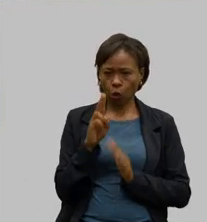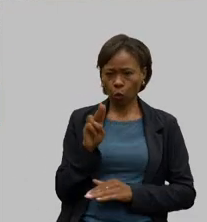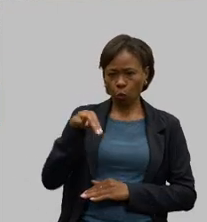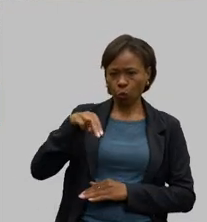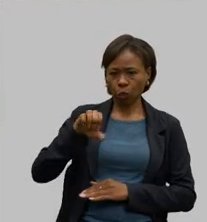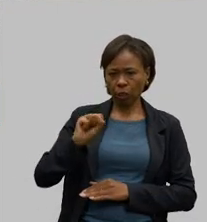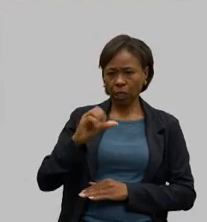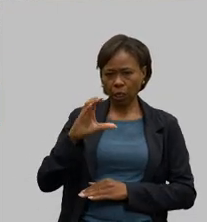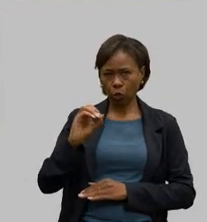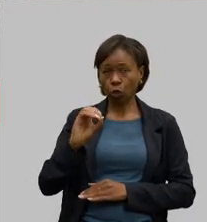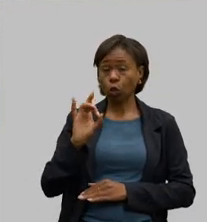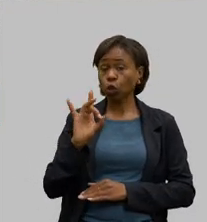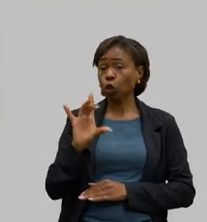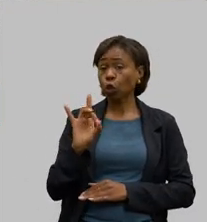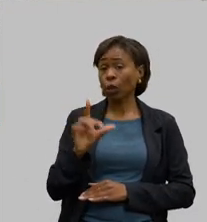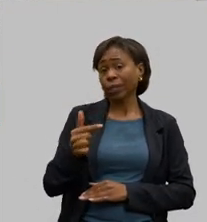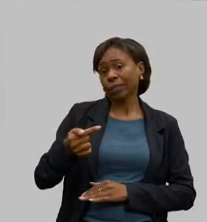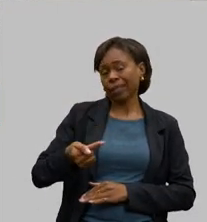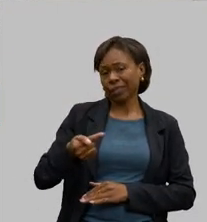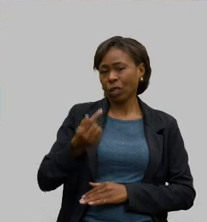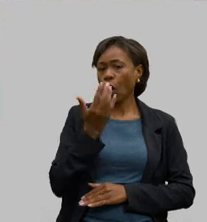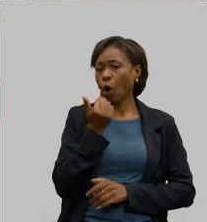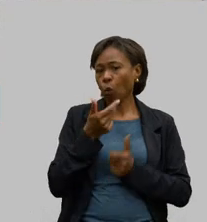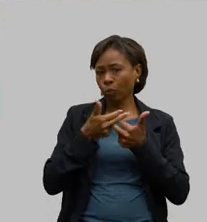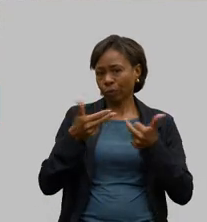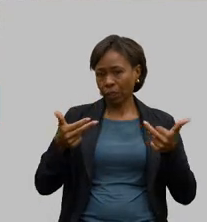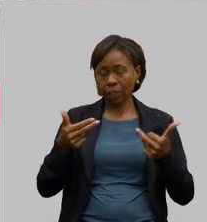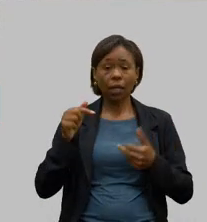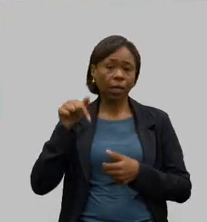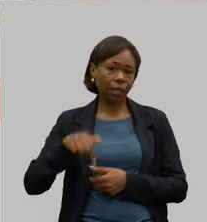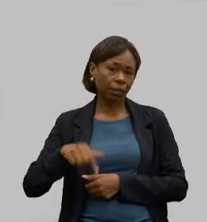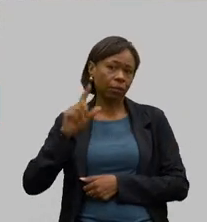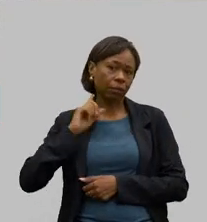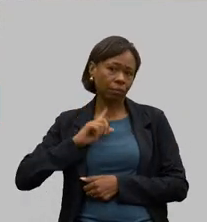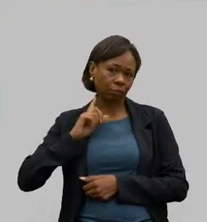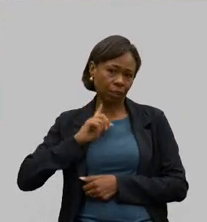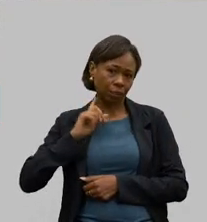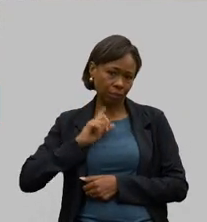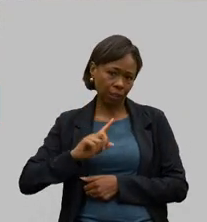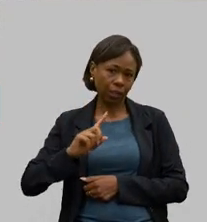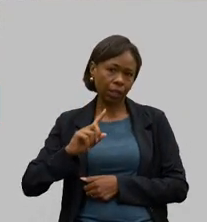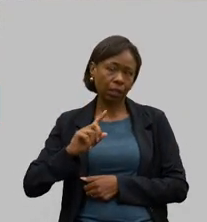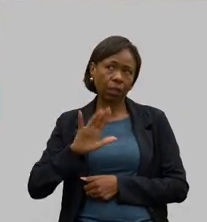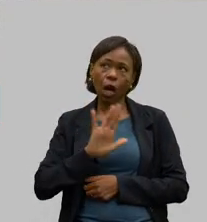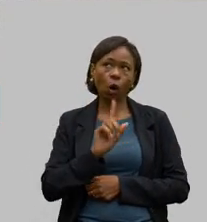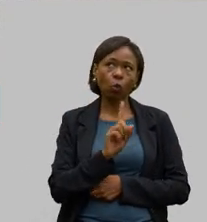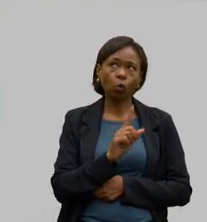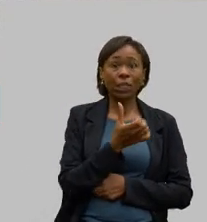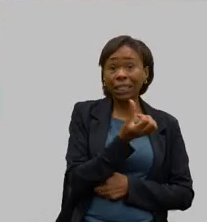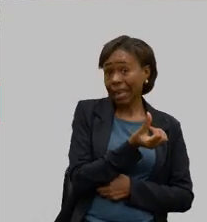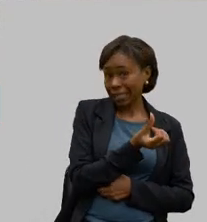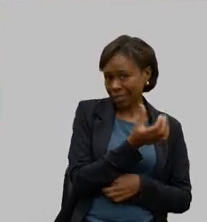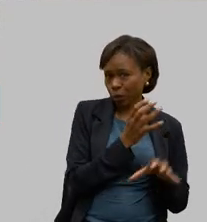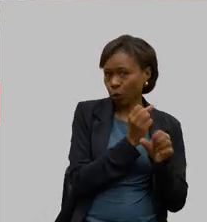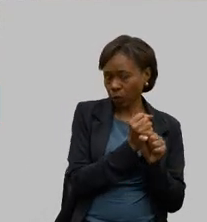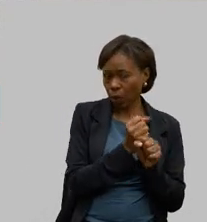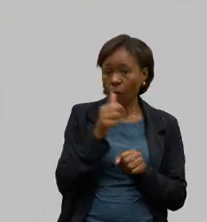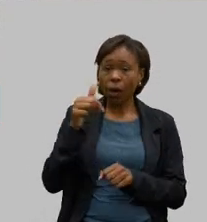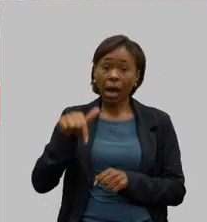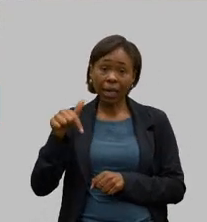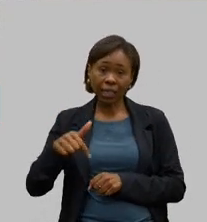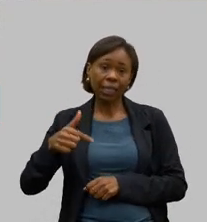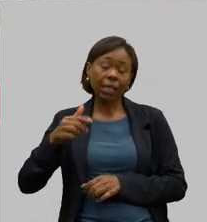sete eh alimentos eh Minas Gerais terá o seu aliás são seis Minas Gerais será o sétimo alimento